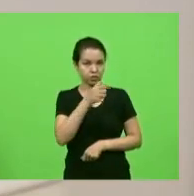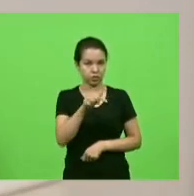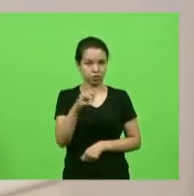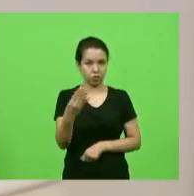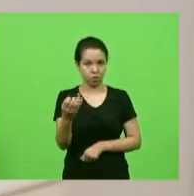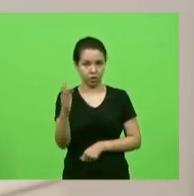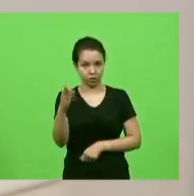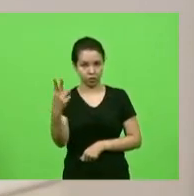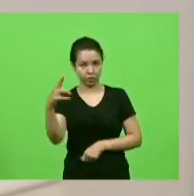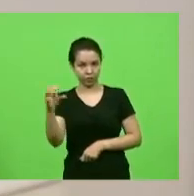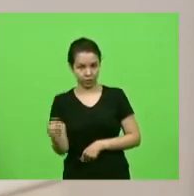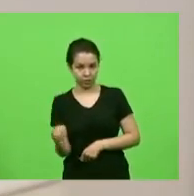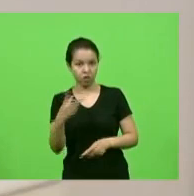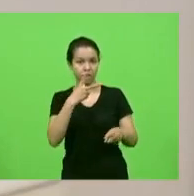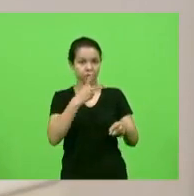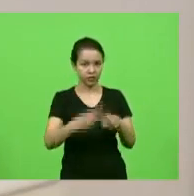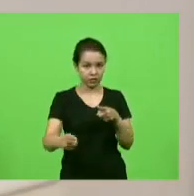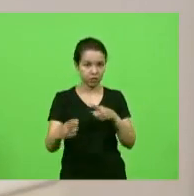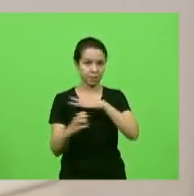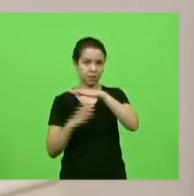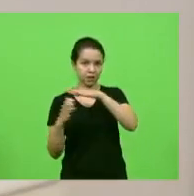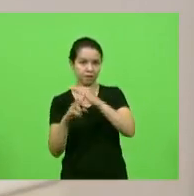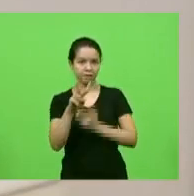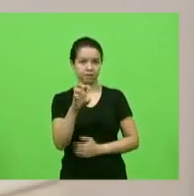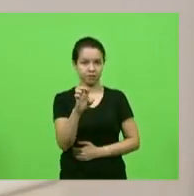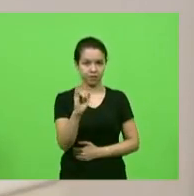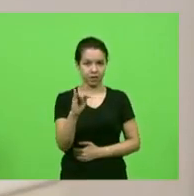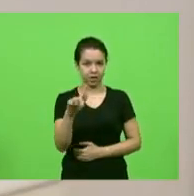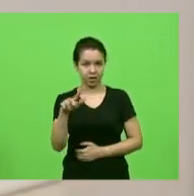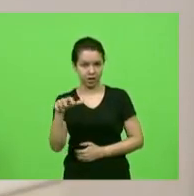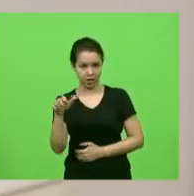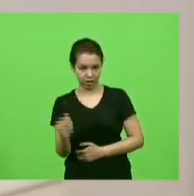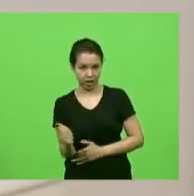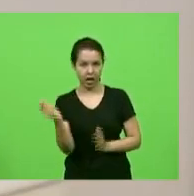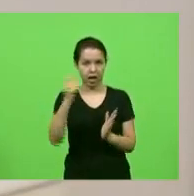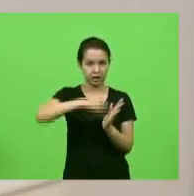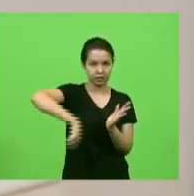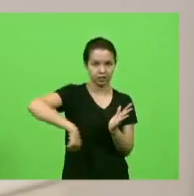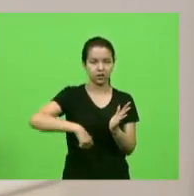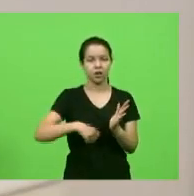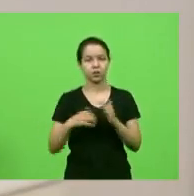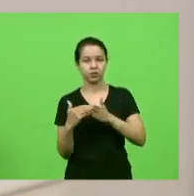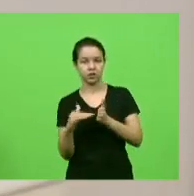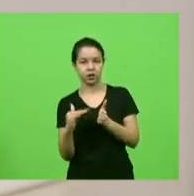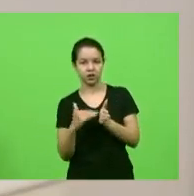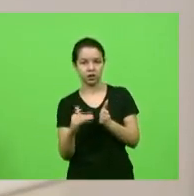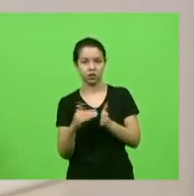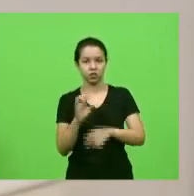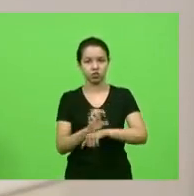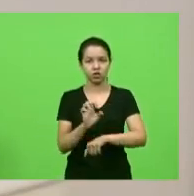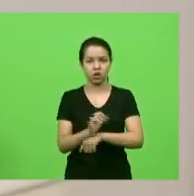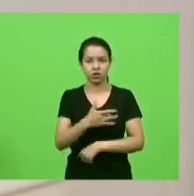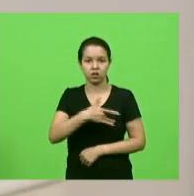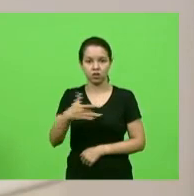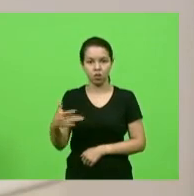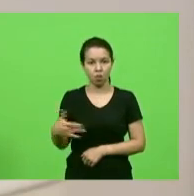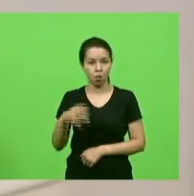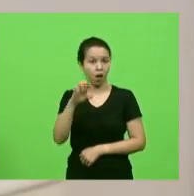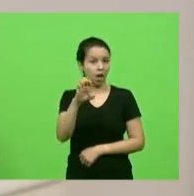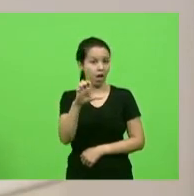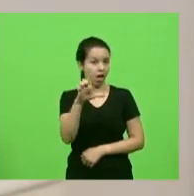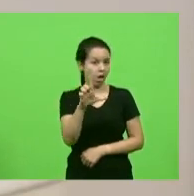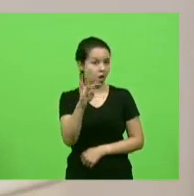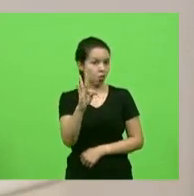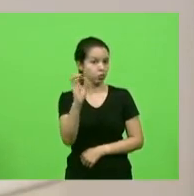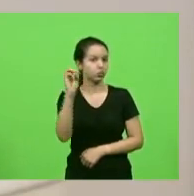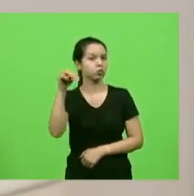afigurando-se como vencedora a empresa Veigamed, devidamente assinada pelo então secretário do Estado da Saúde, senhor Elton de Souza